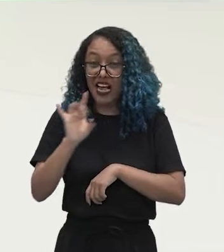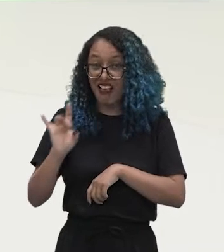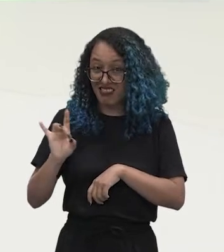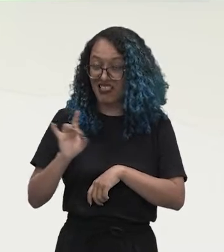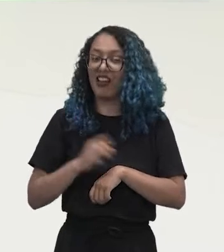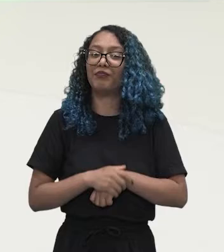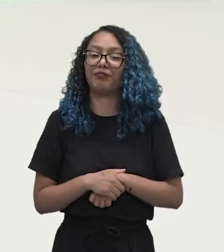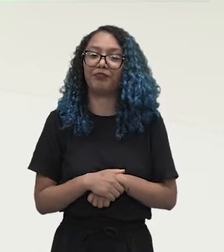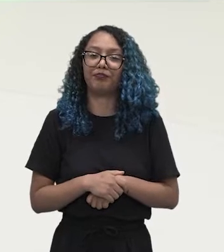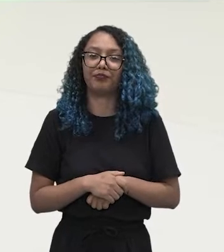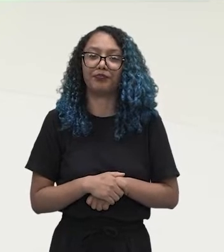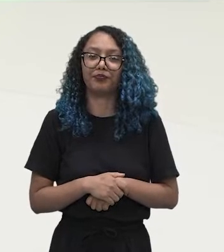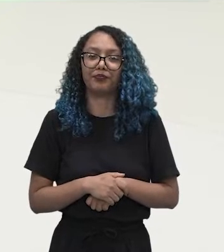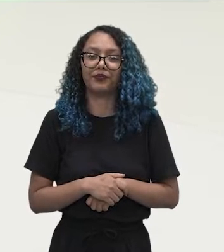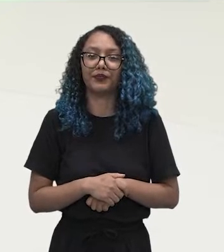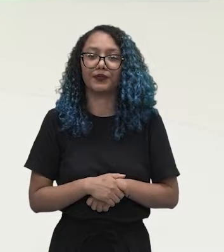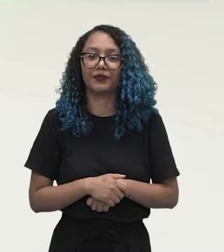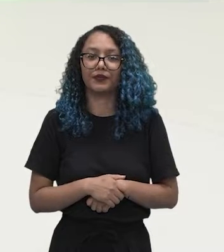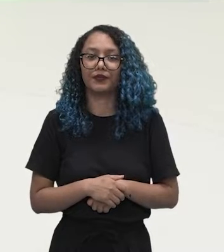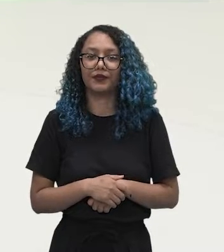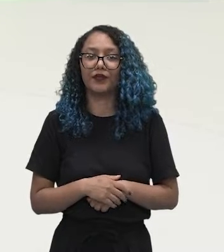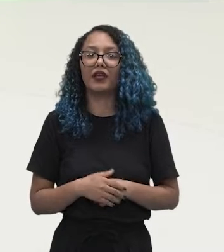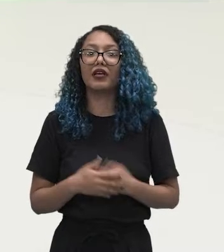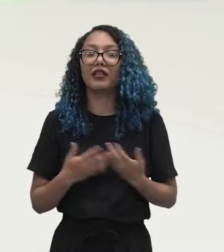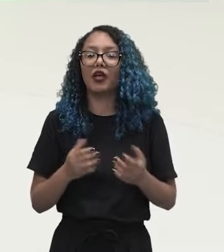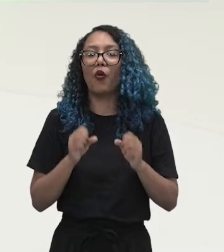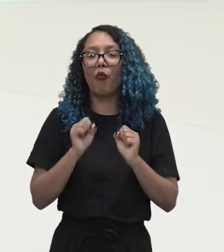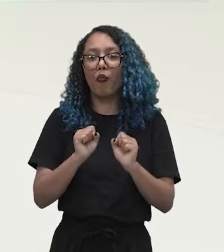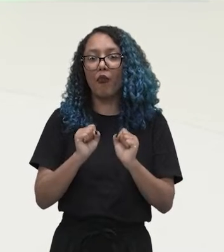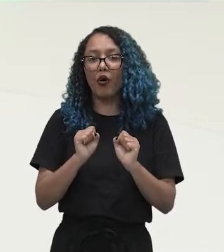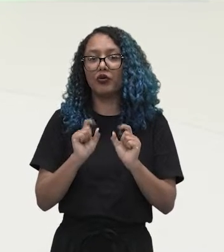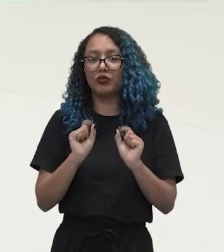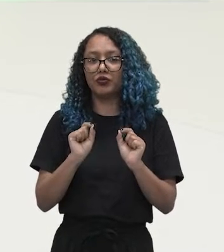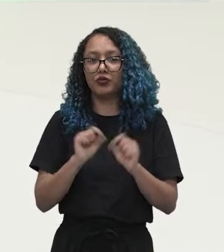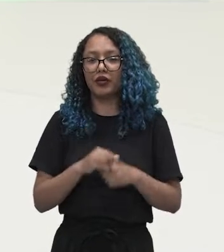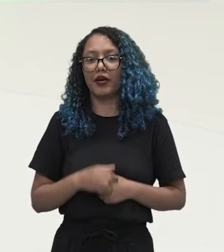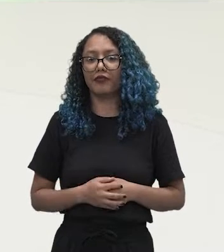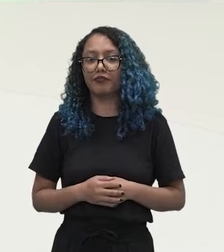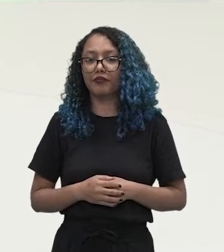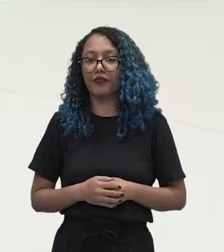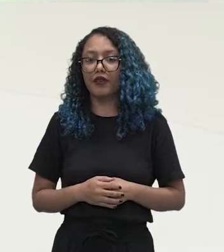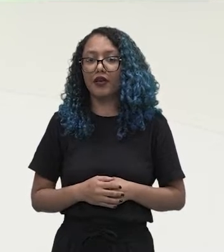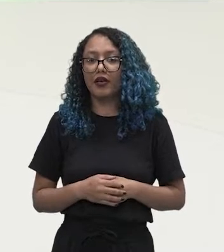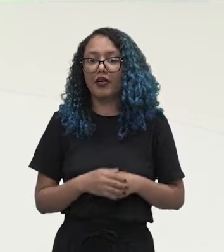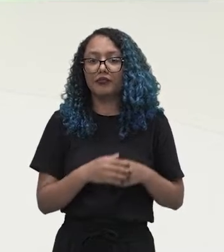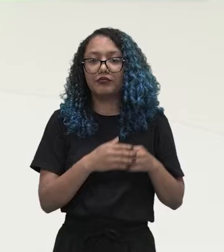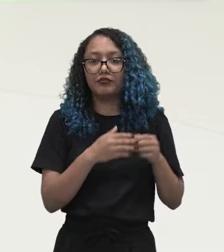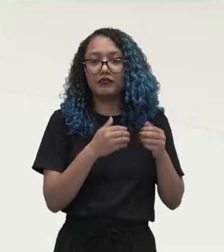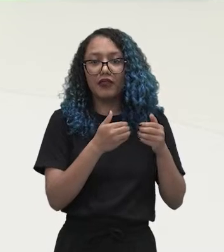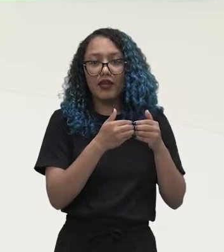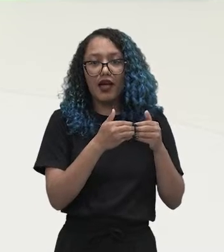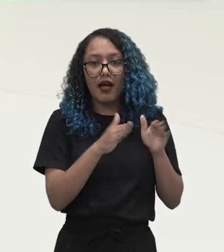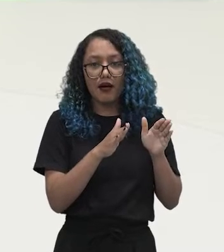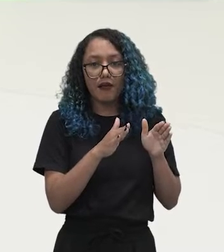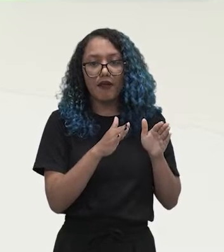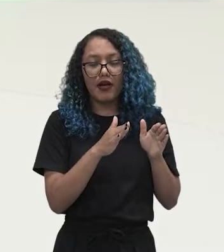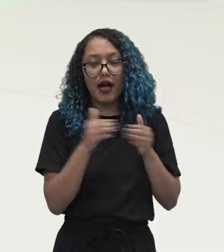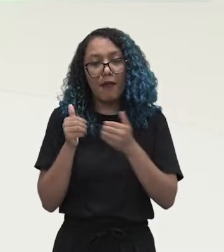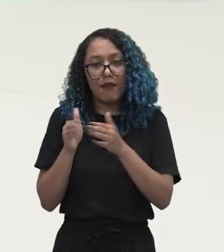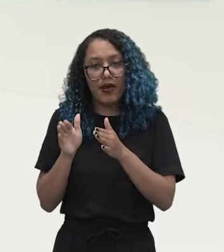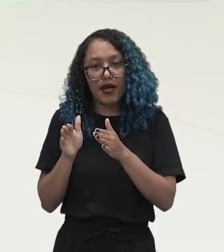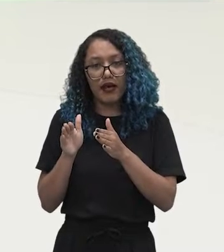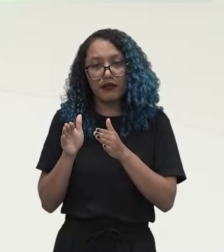carbônicas. As cadeias carbônicas, elas podem ser classificadas em cadeias abertas, também chamadas de acíclicas